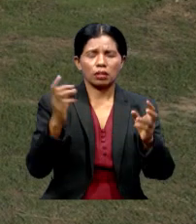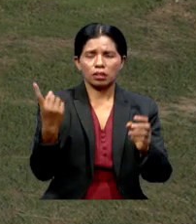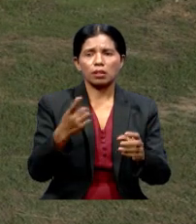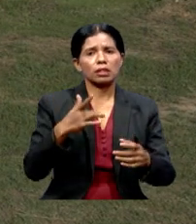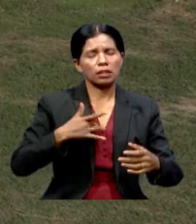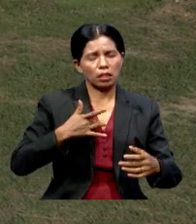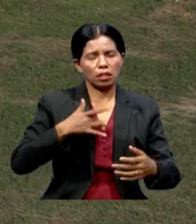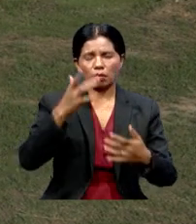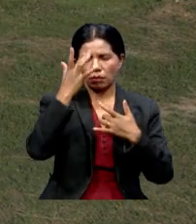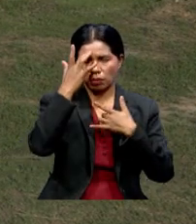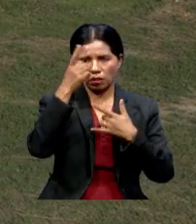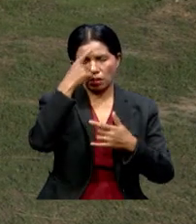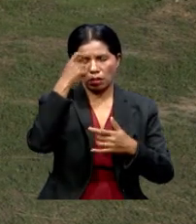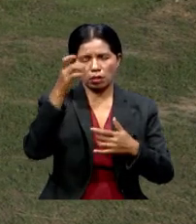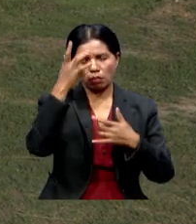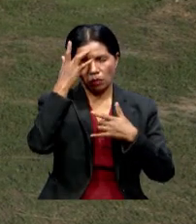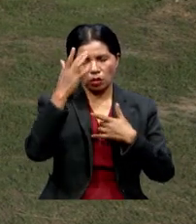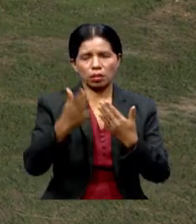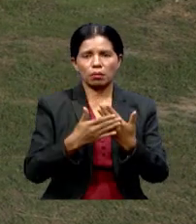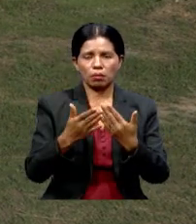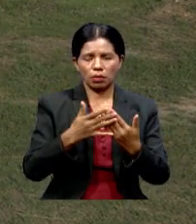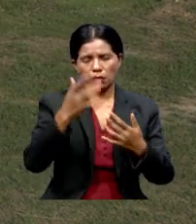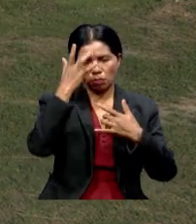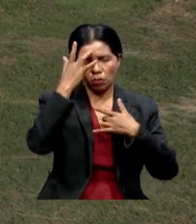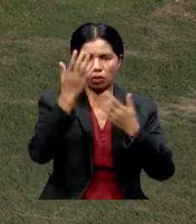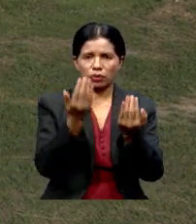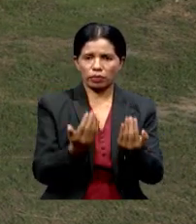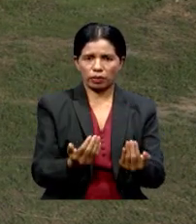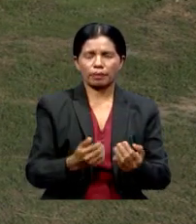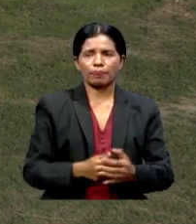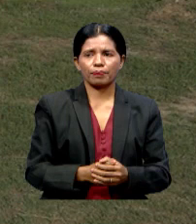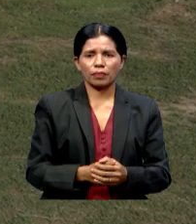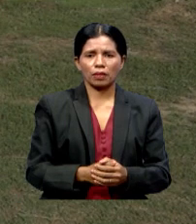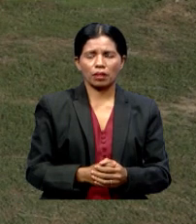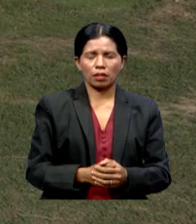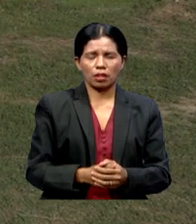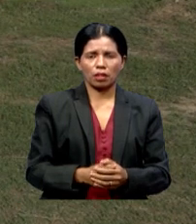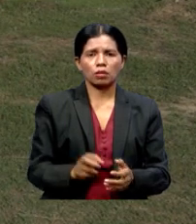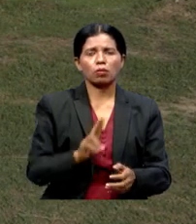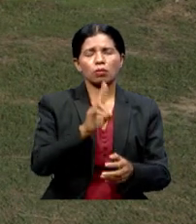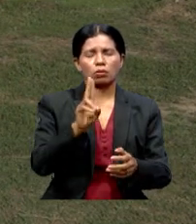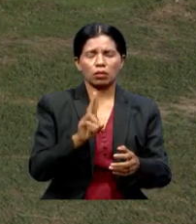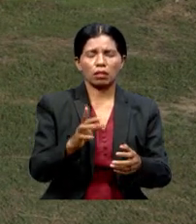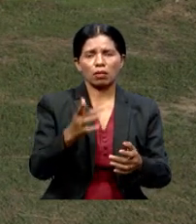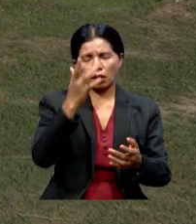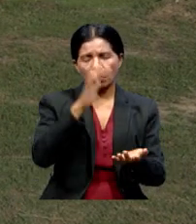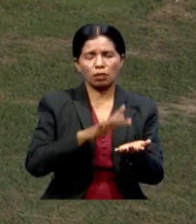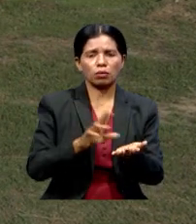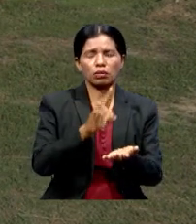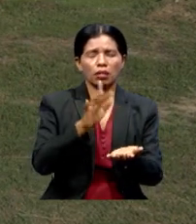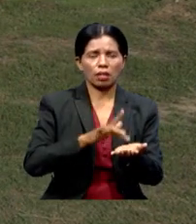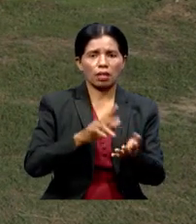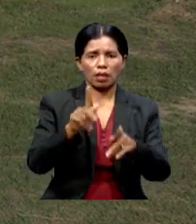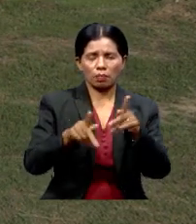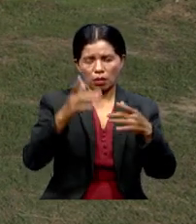moras. Tanto moras bai-bai, ca moras grave. Maneira única a tocura moras tiracne, paciente